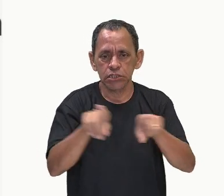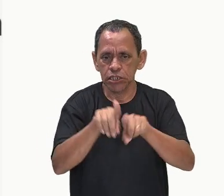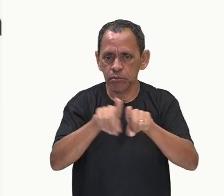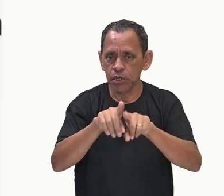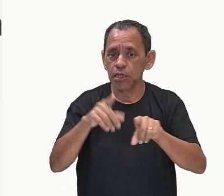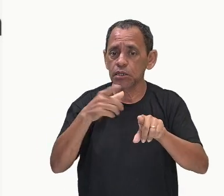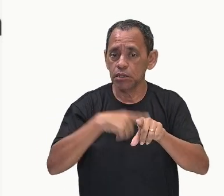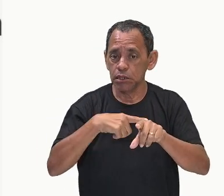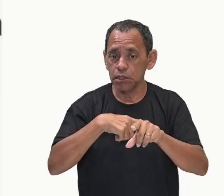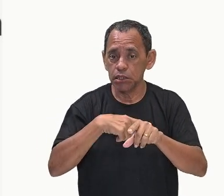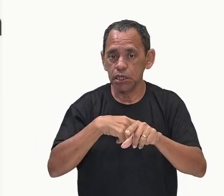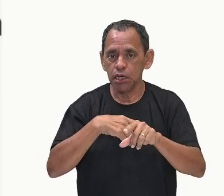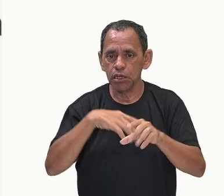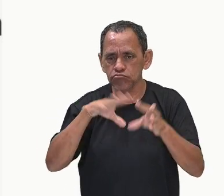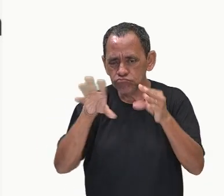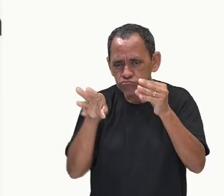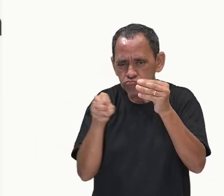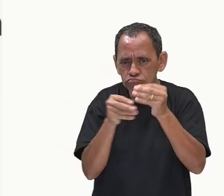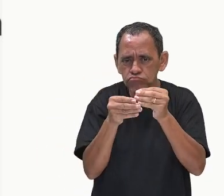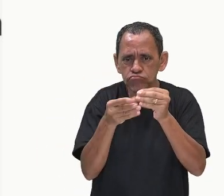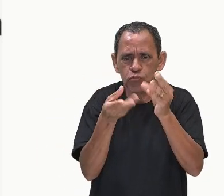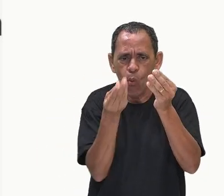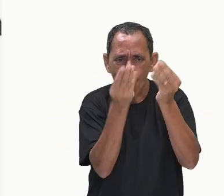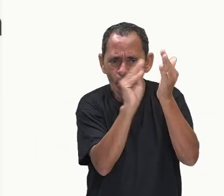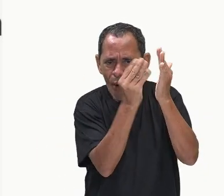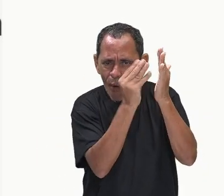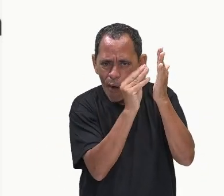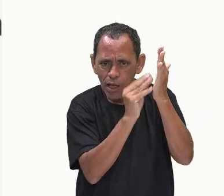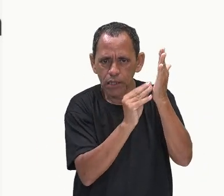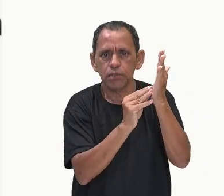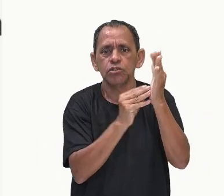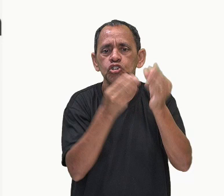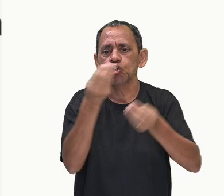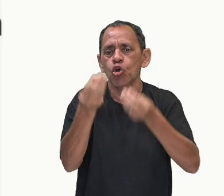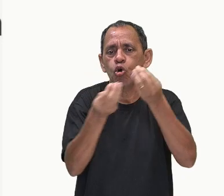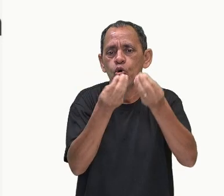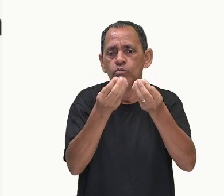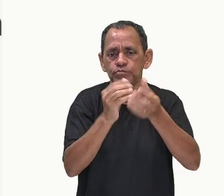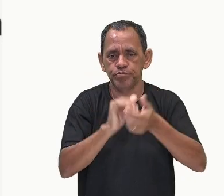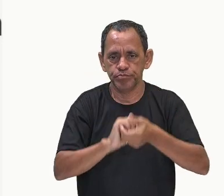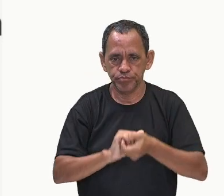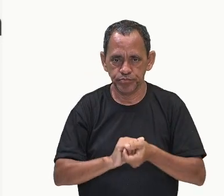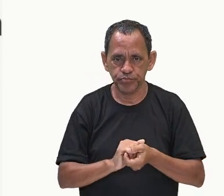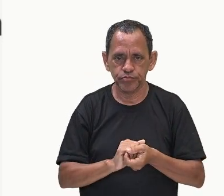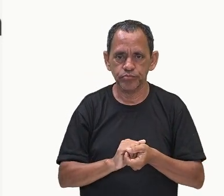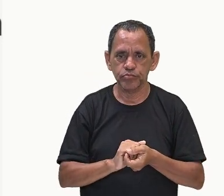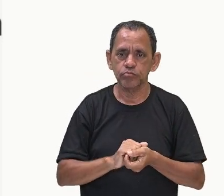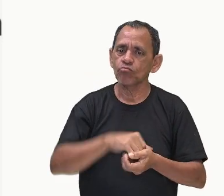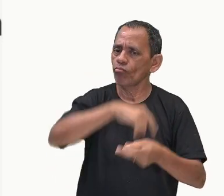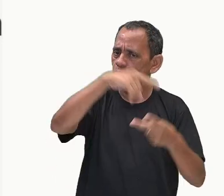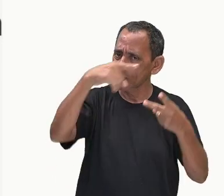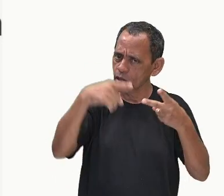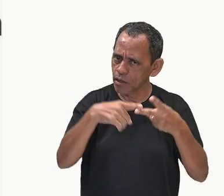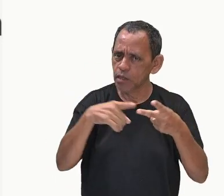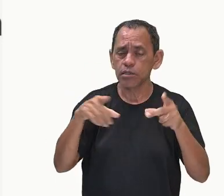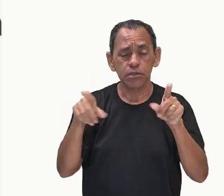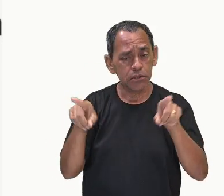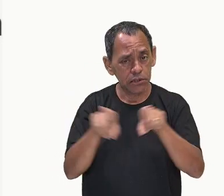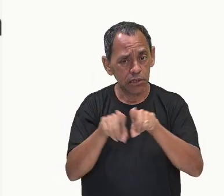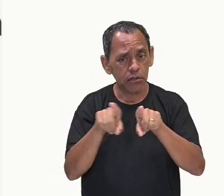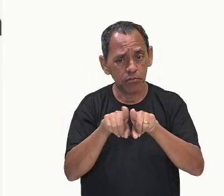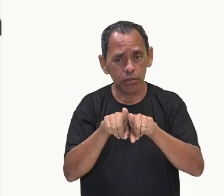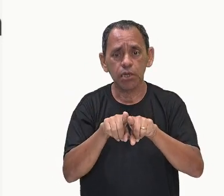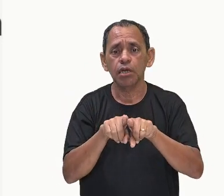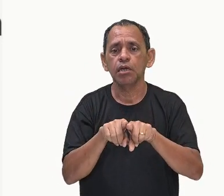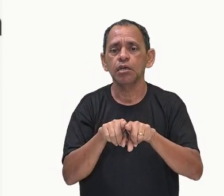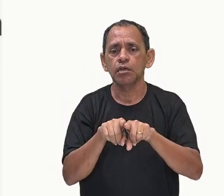composição do nosso cilindro, tá? Uma outra maneira que a gente viu para obter um cilindro também é